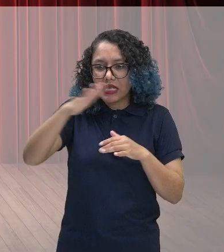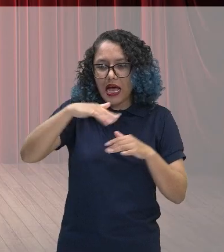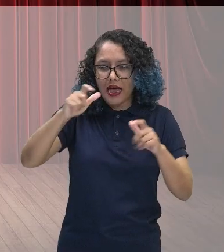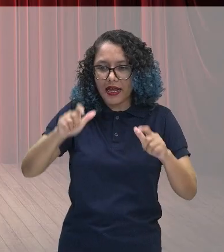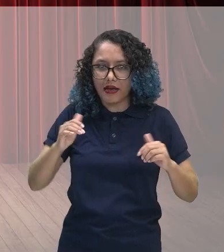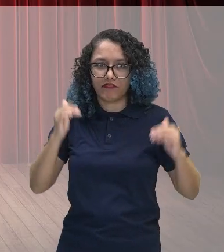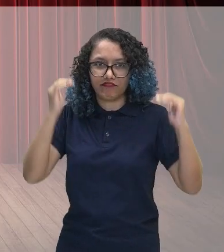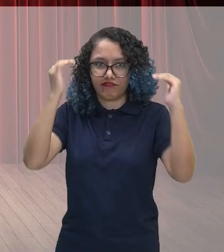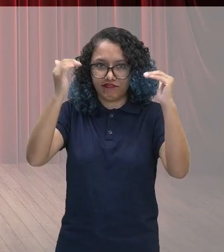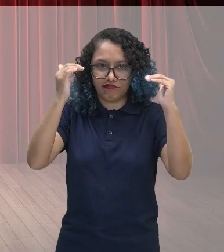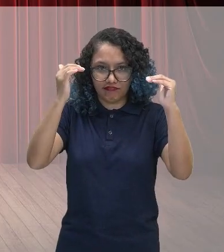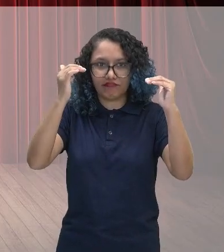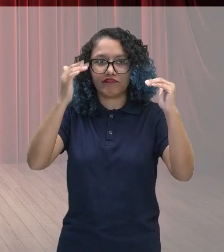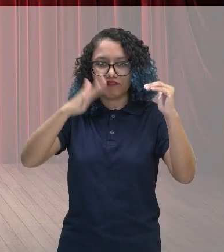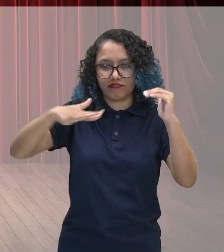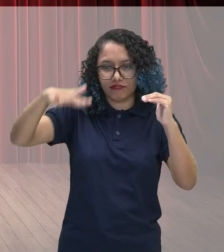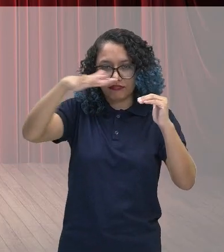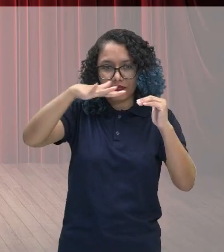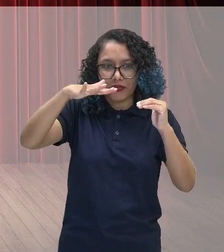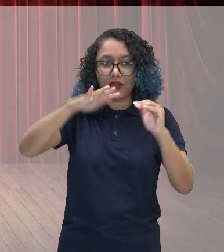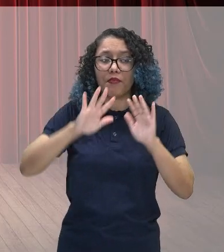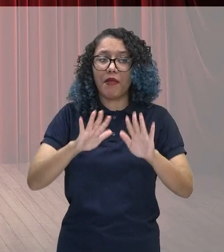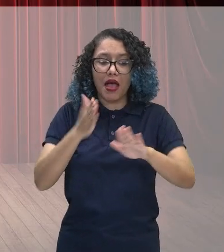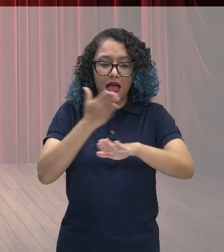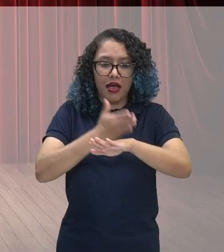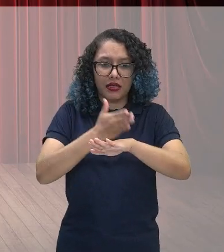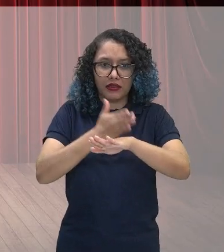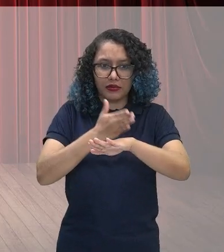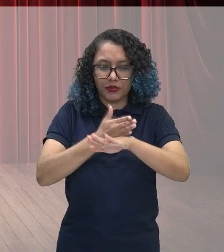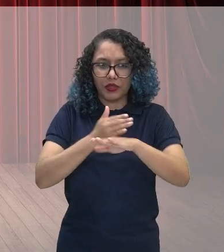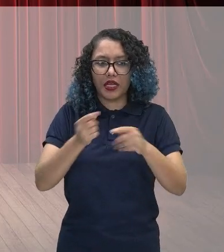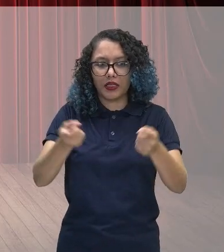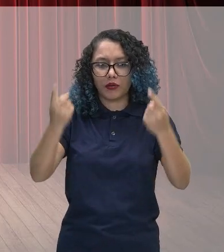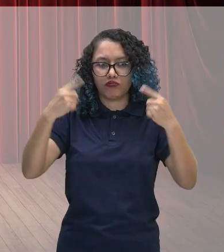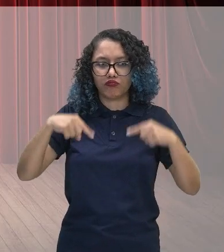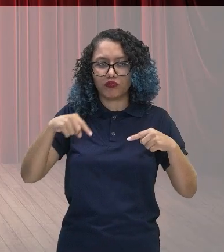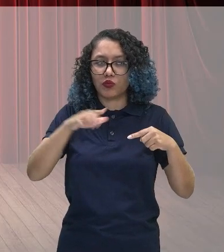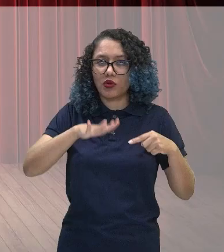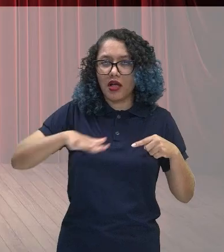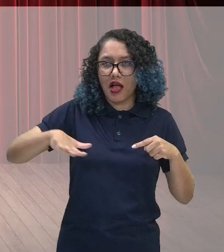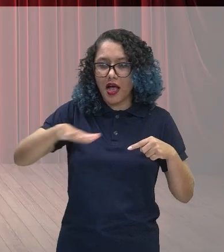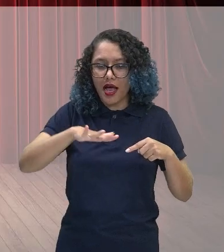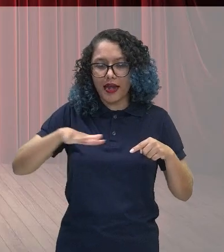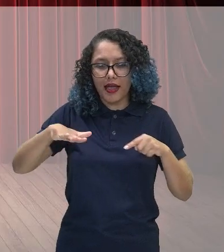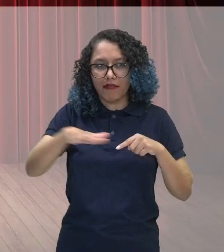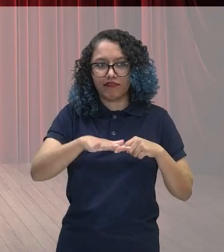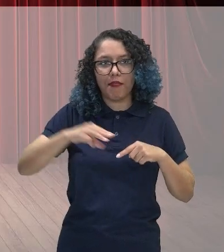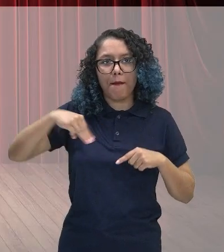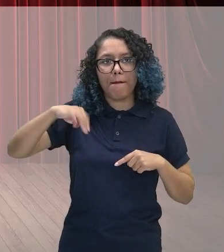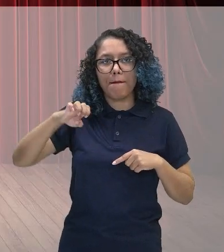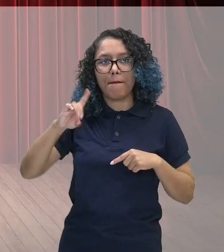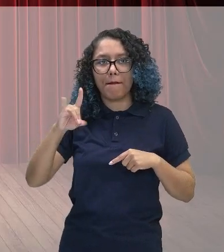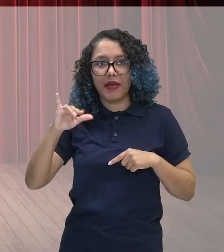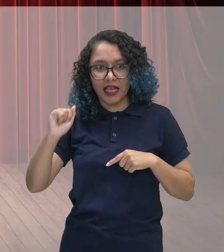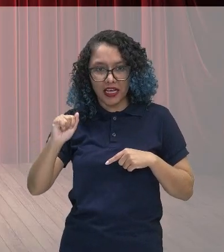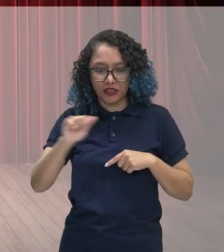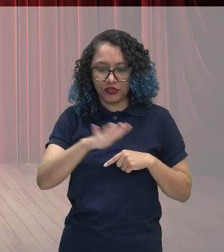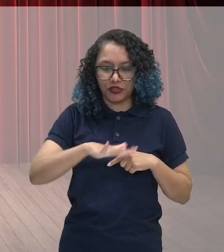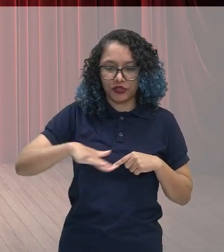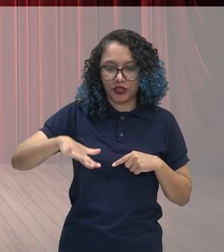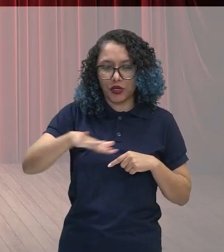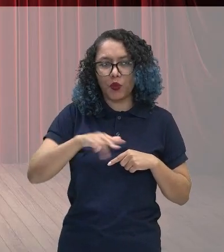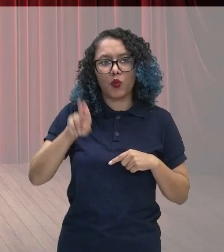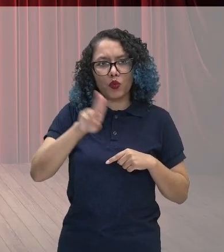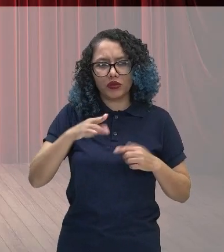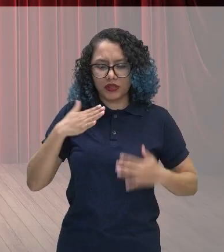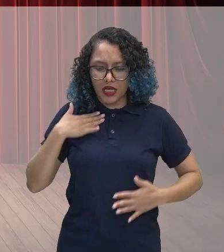dança moderna, elas utilizam muito o espaço médio, certo? Que elas usam muito o tronco, o